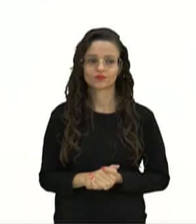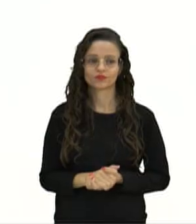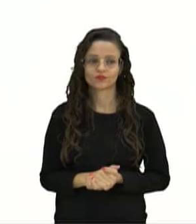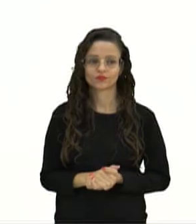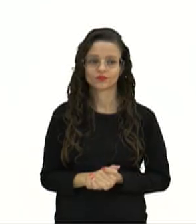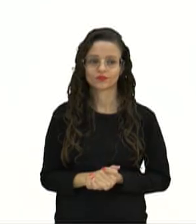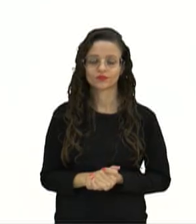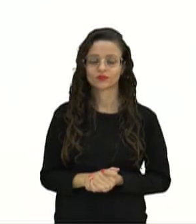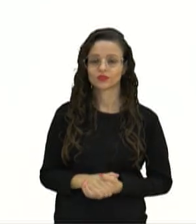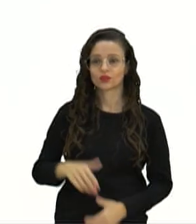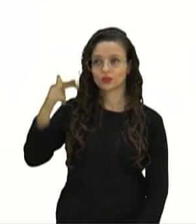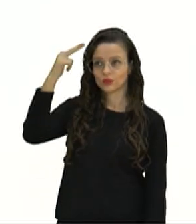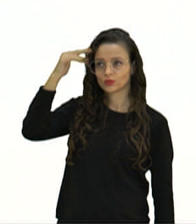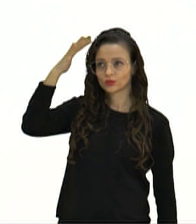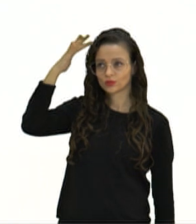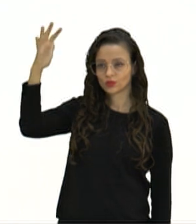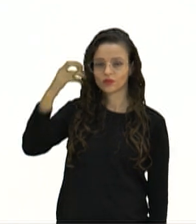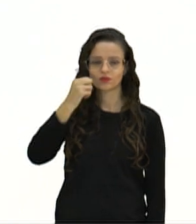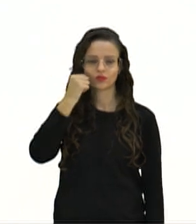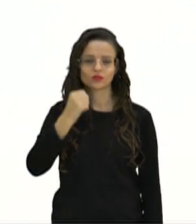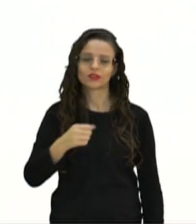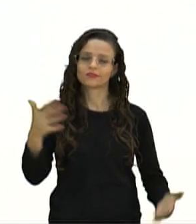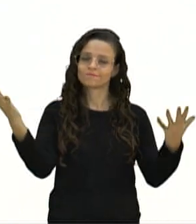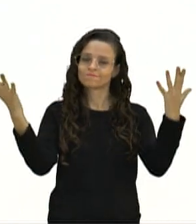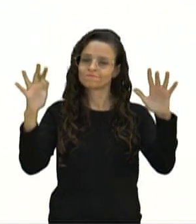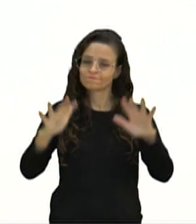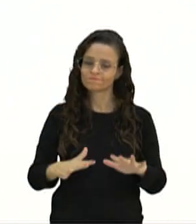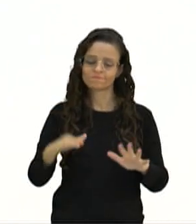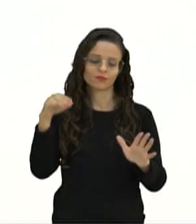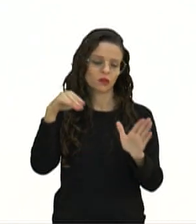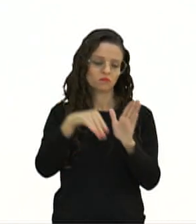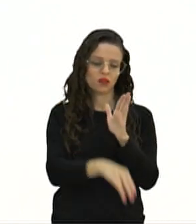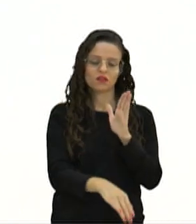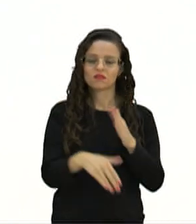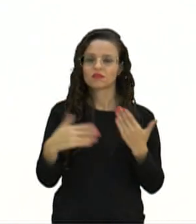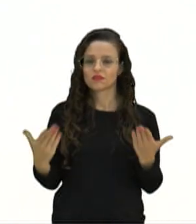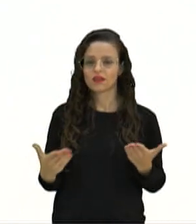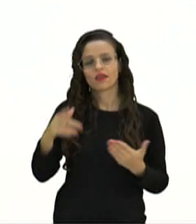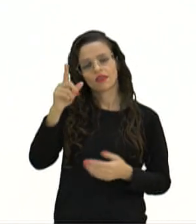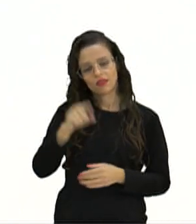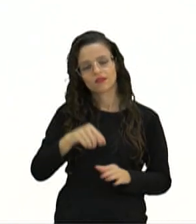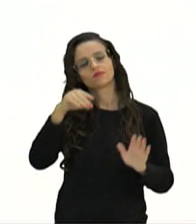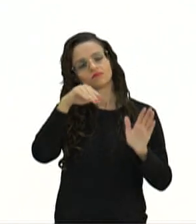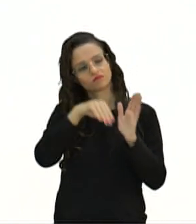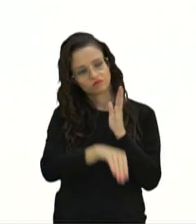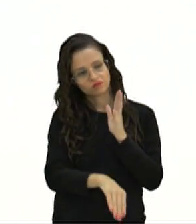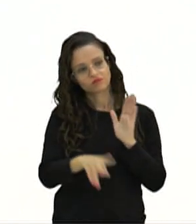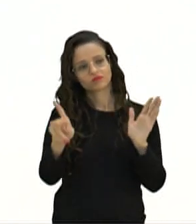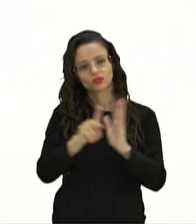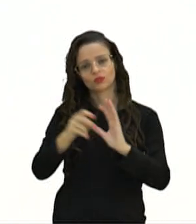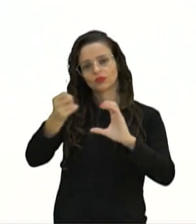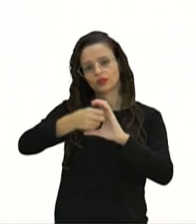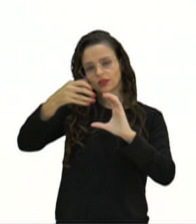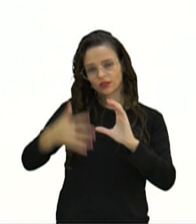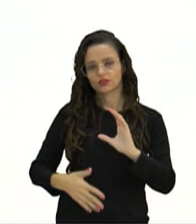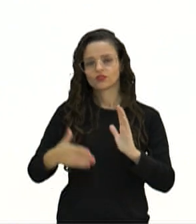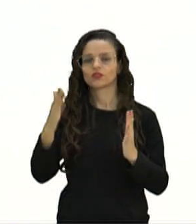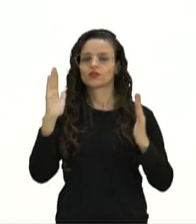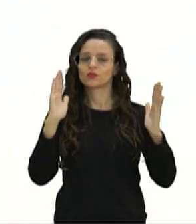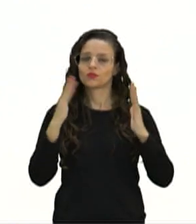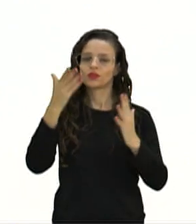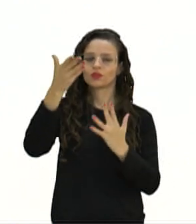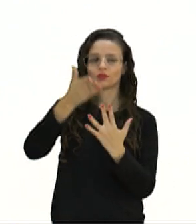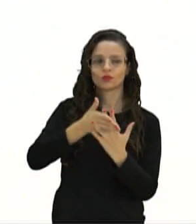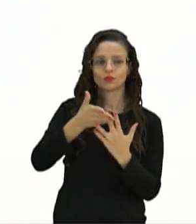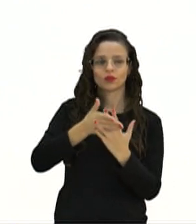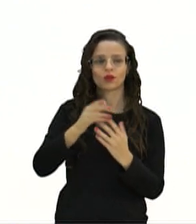Com os sonhos frustrados, então, a humanidade cai por terra, né? A imanência é uma característica do período barroco. Imanência,